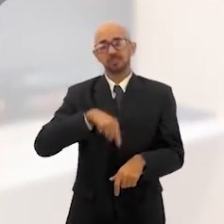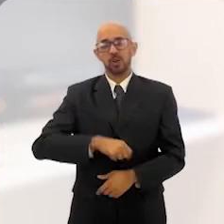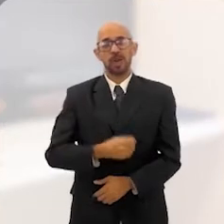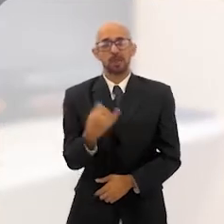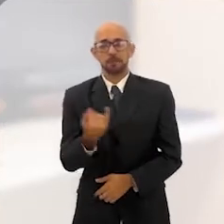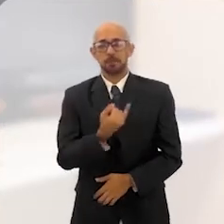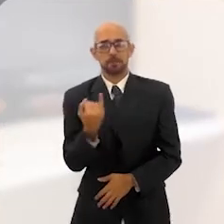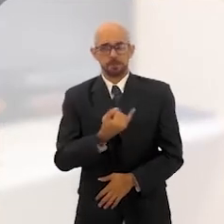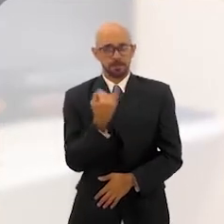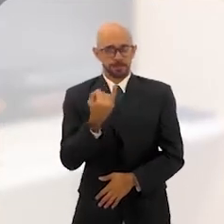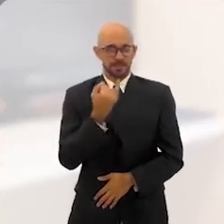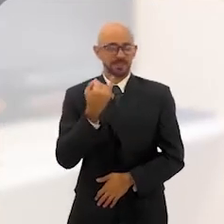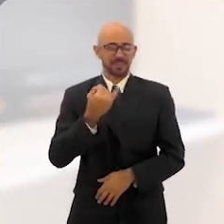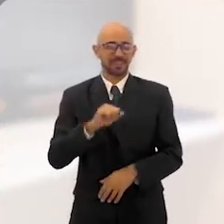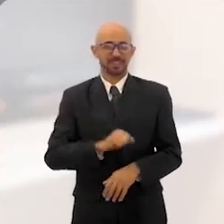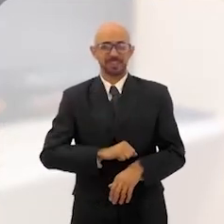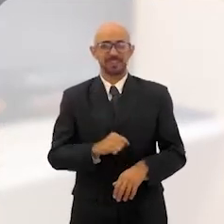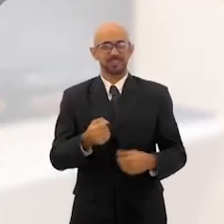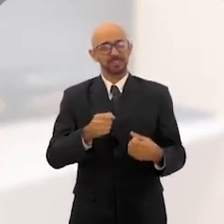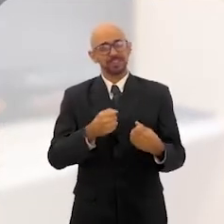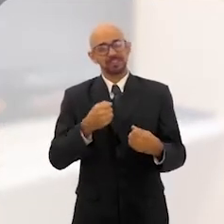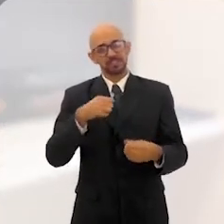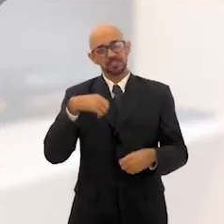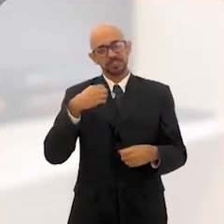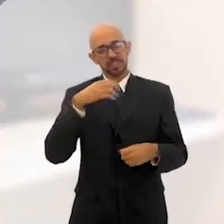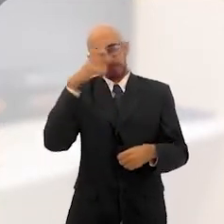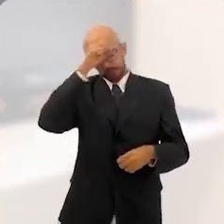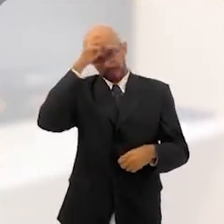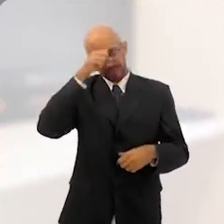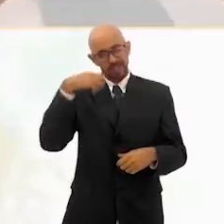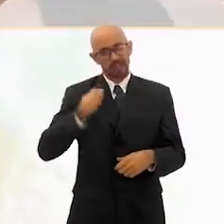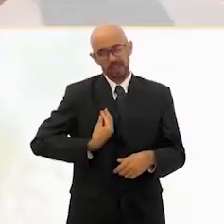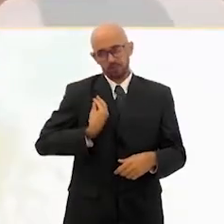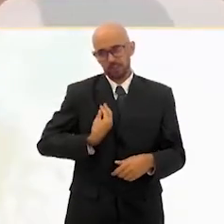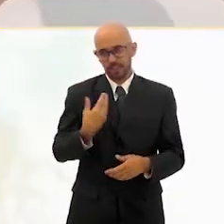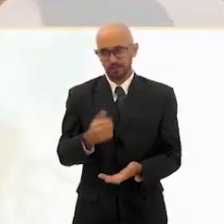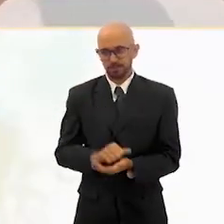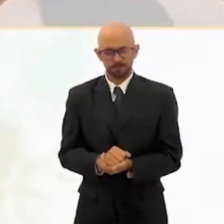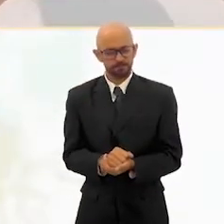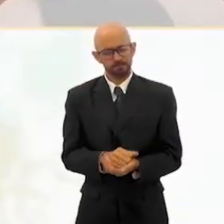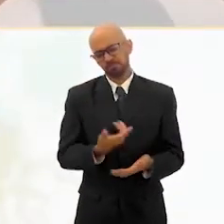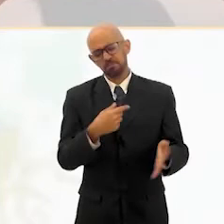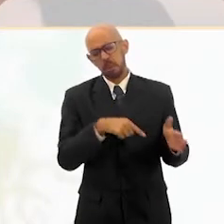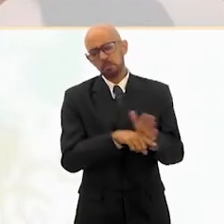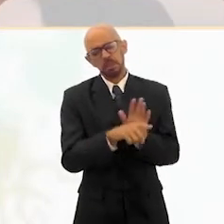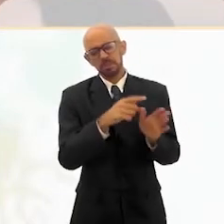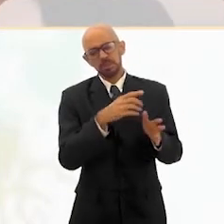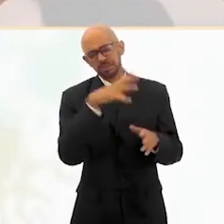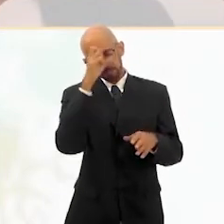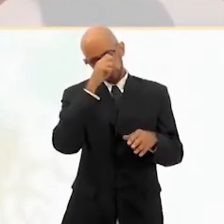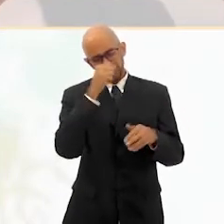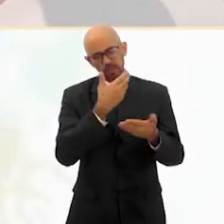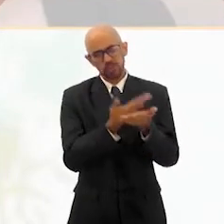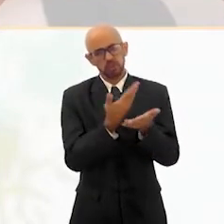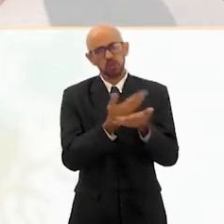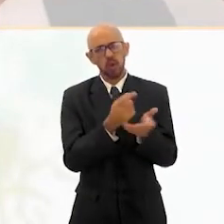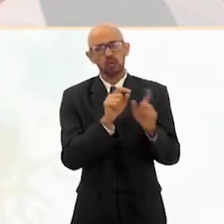acho que essa já é uma grande lição de vida. O que mais importante você aprendeu na escola?